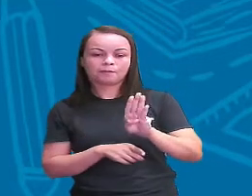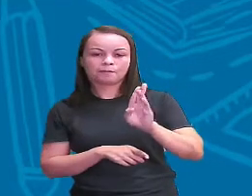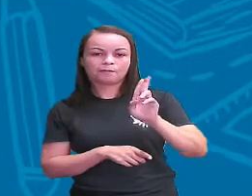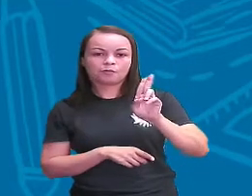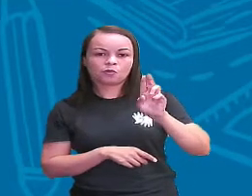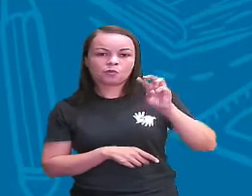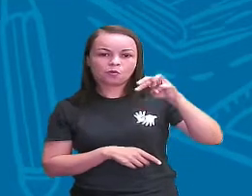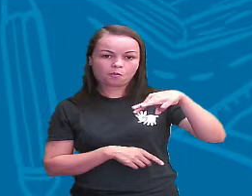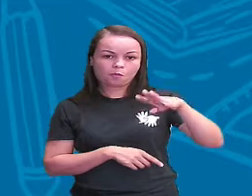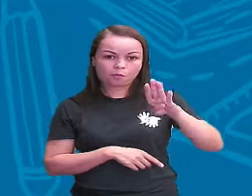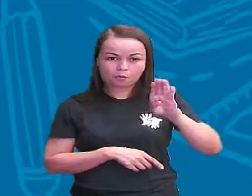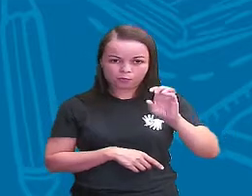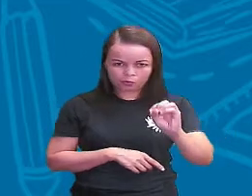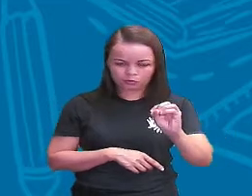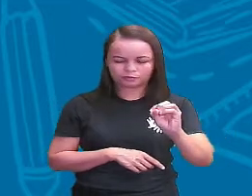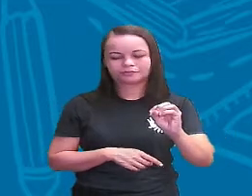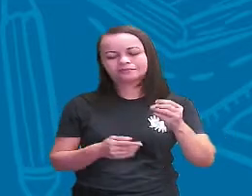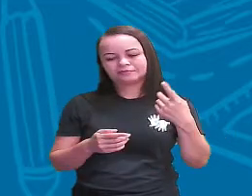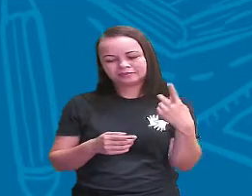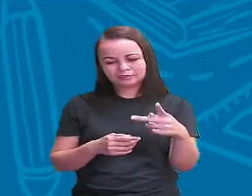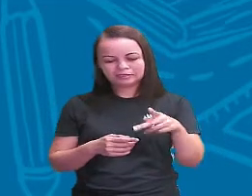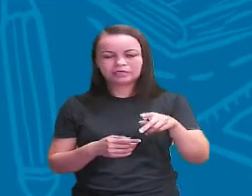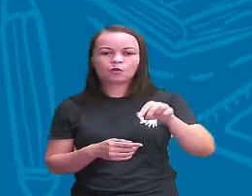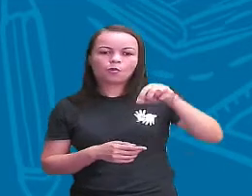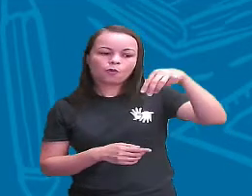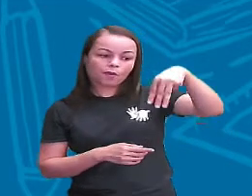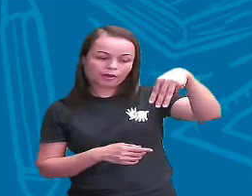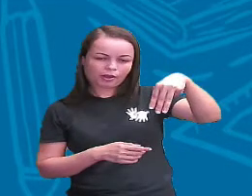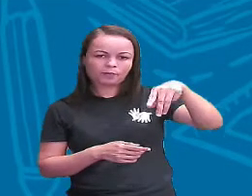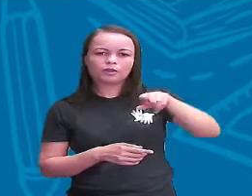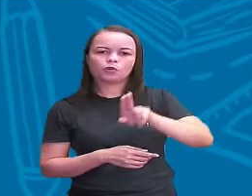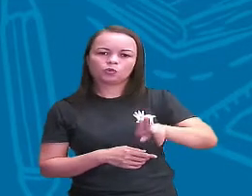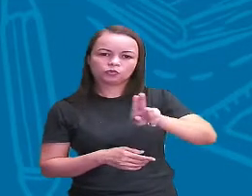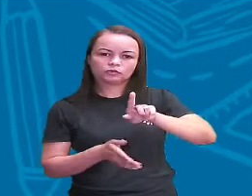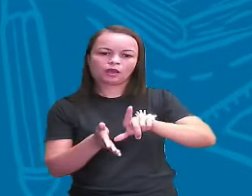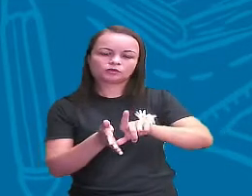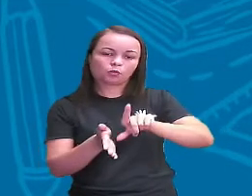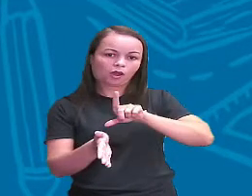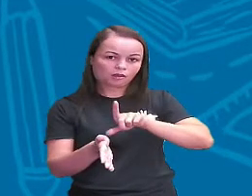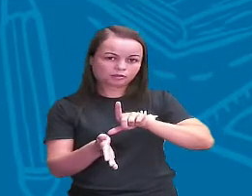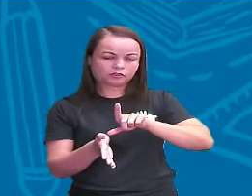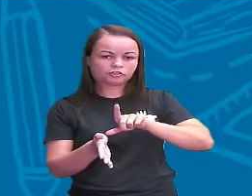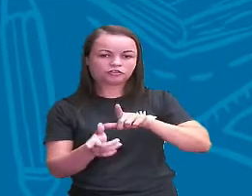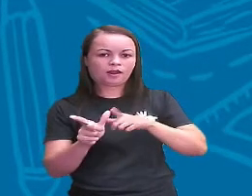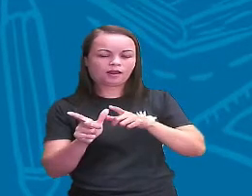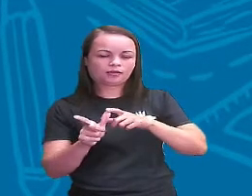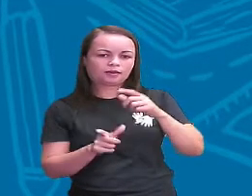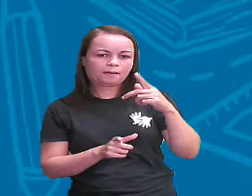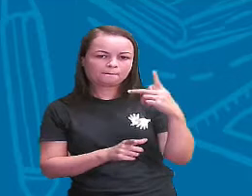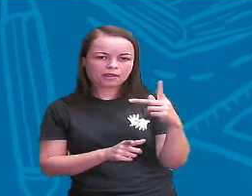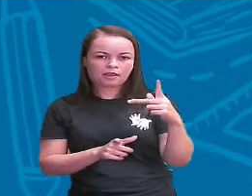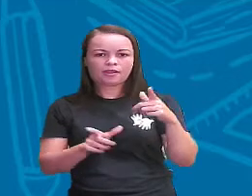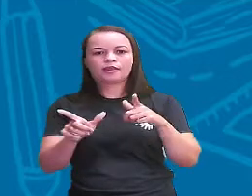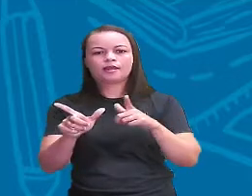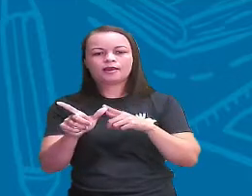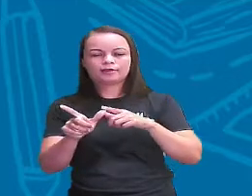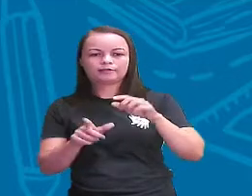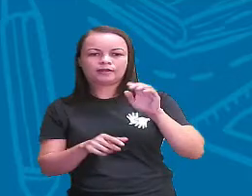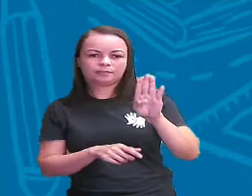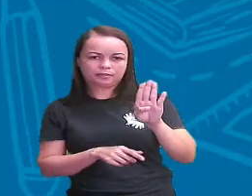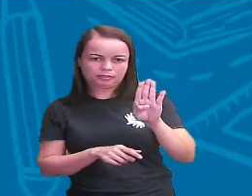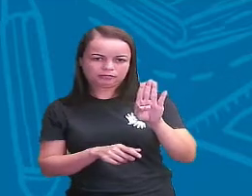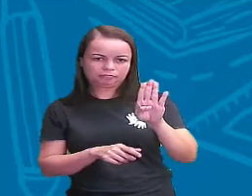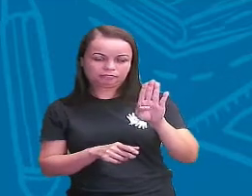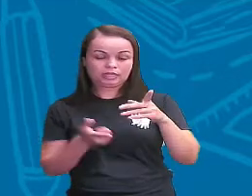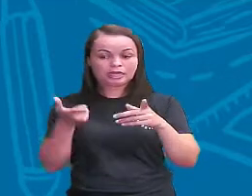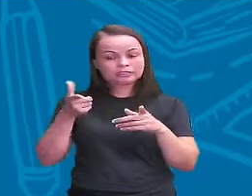regrinha, o M é usado apenas antes da letrinha P e da letrinha B.